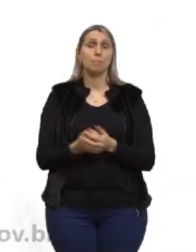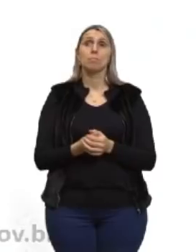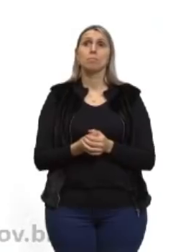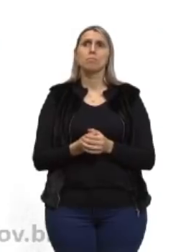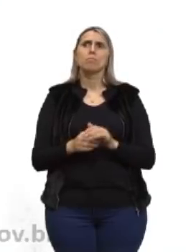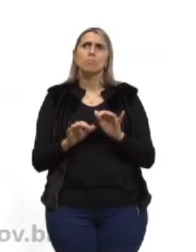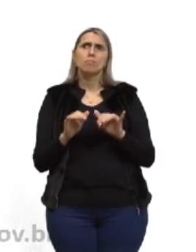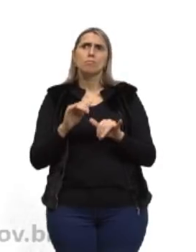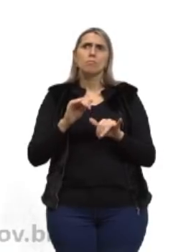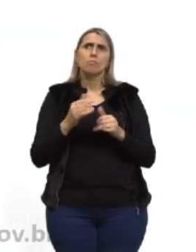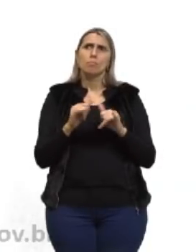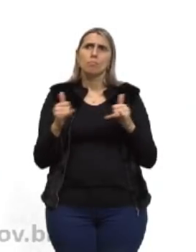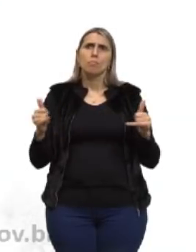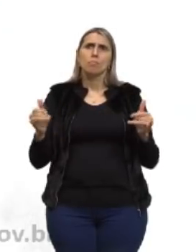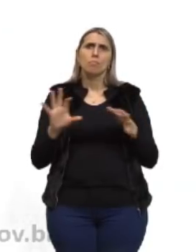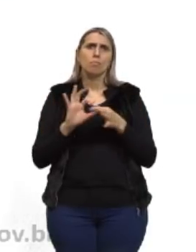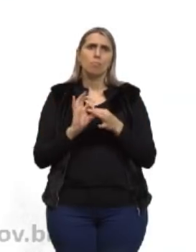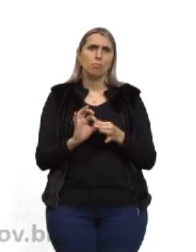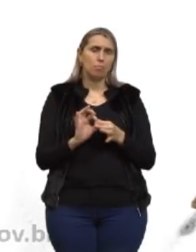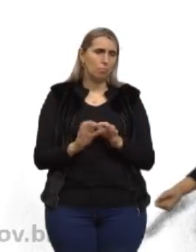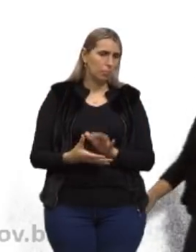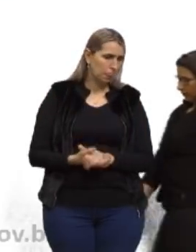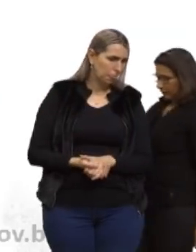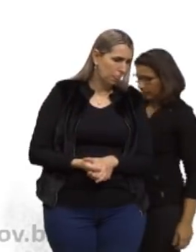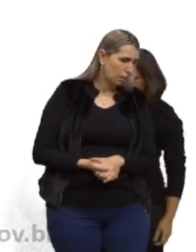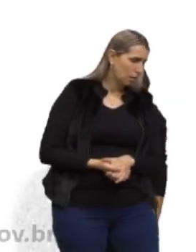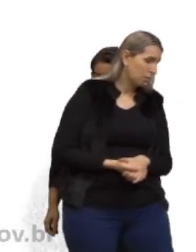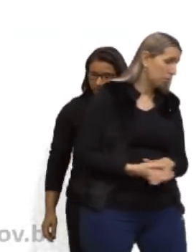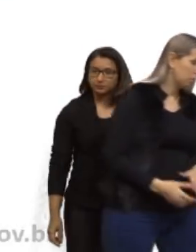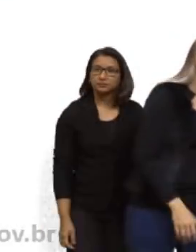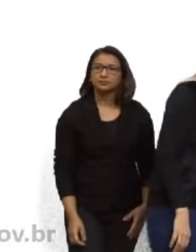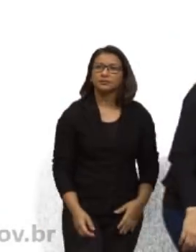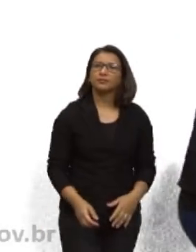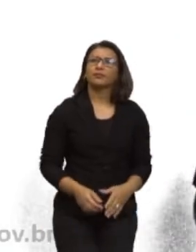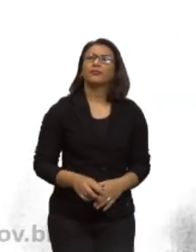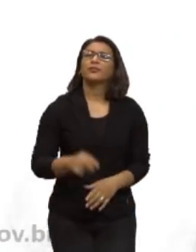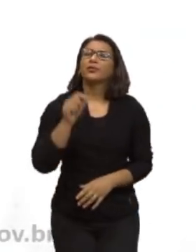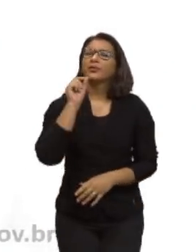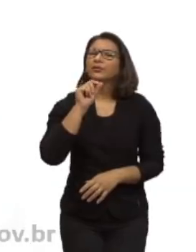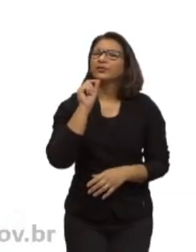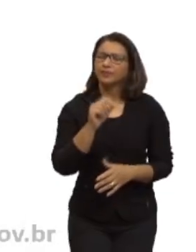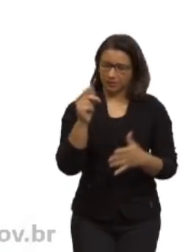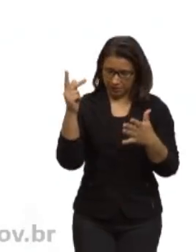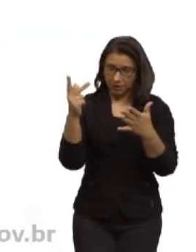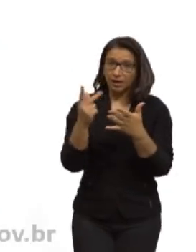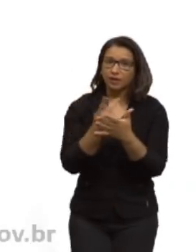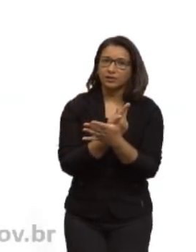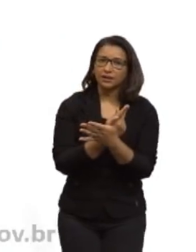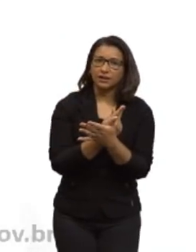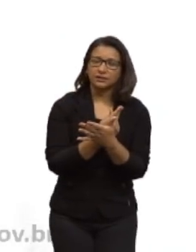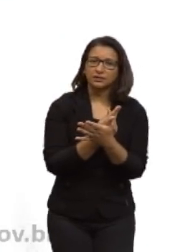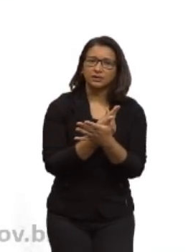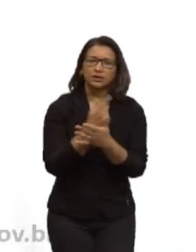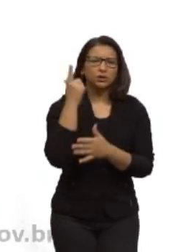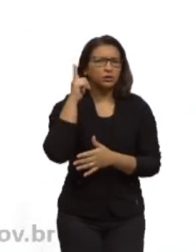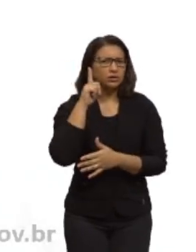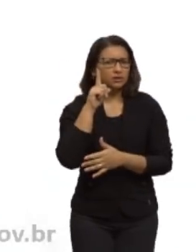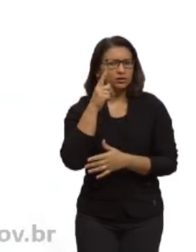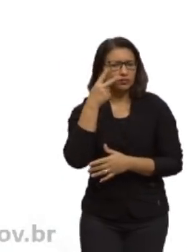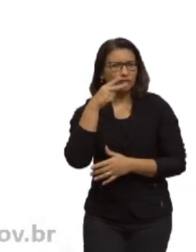a energia de ligação o que que acontece eu consigo determinar a entalpia de uma reação